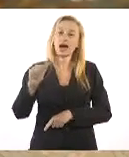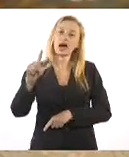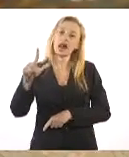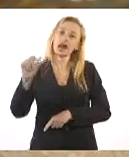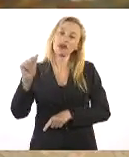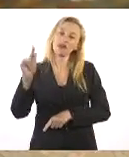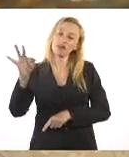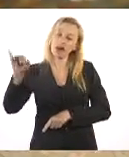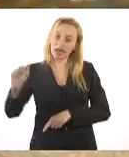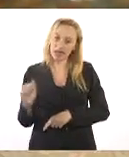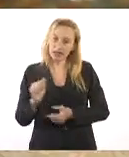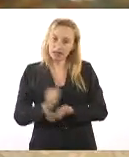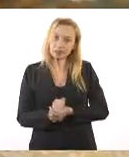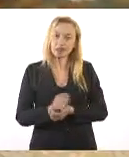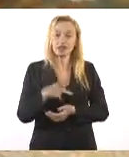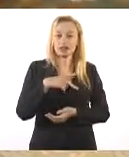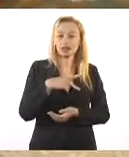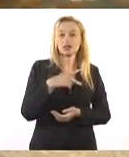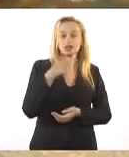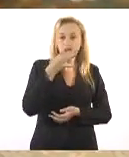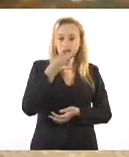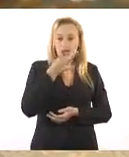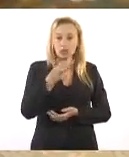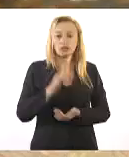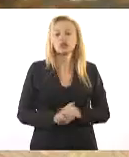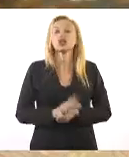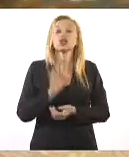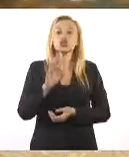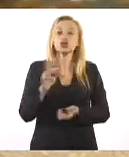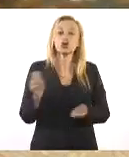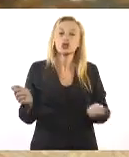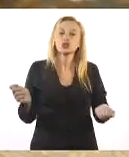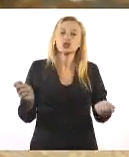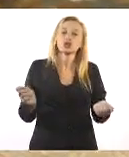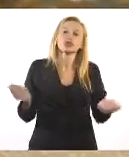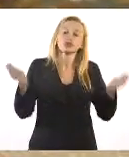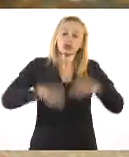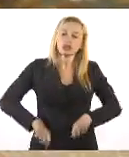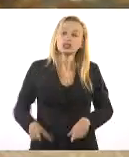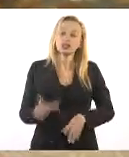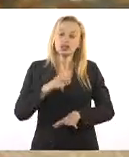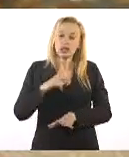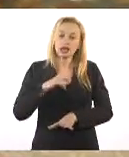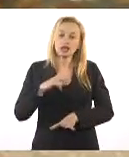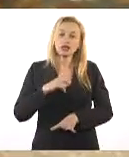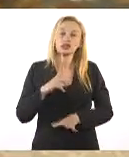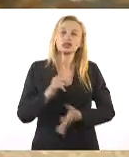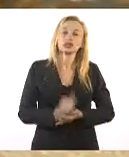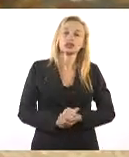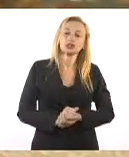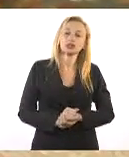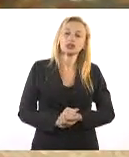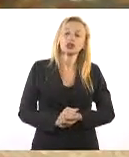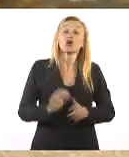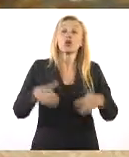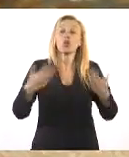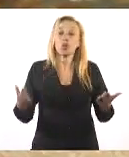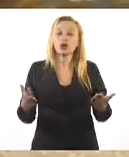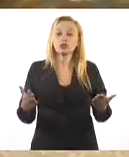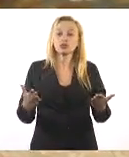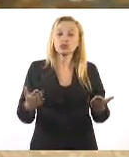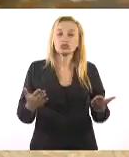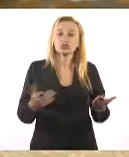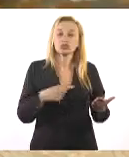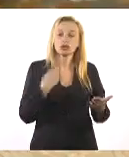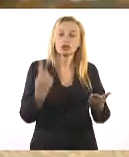precisa ter repassado e nós só fazemos isso só somos capazes de produzir situações como essa quando a gente